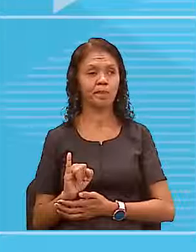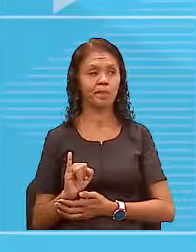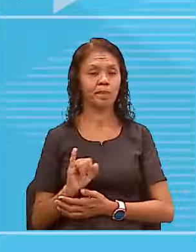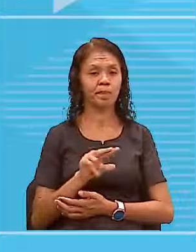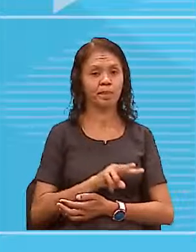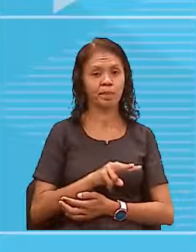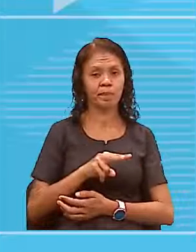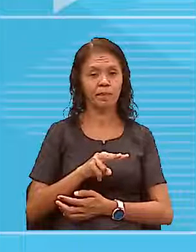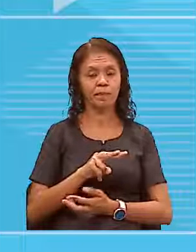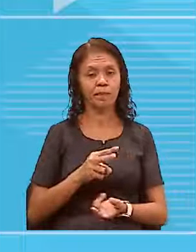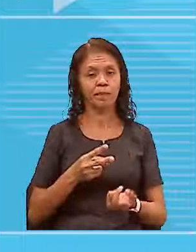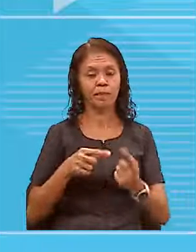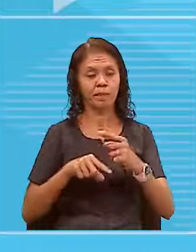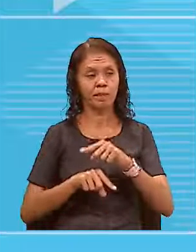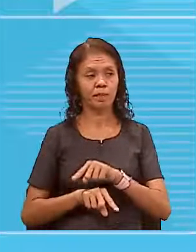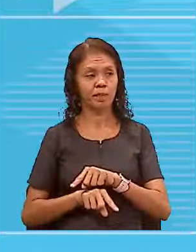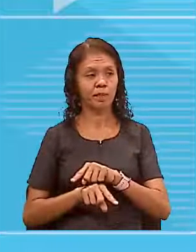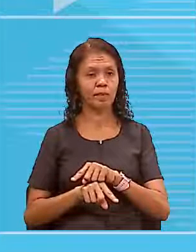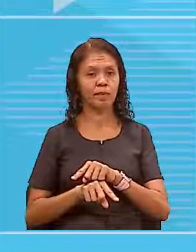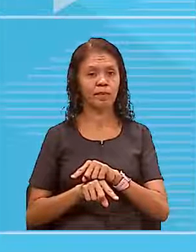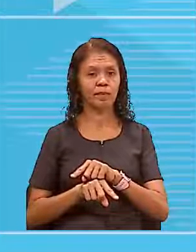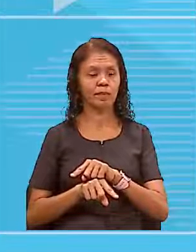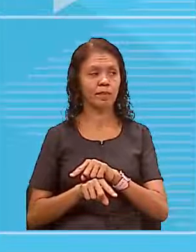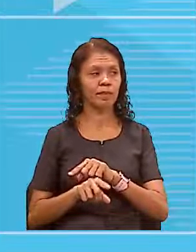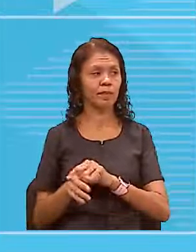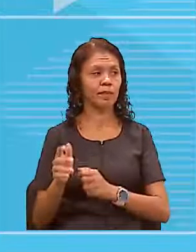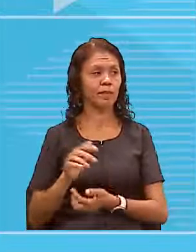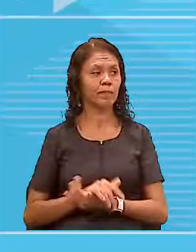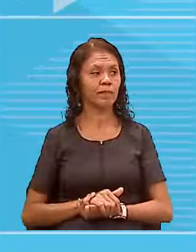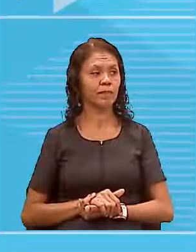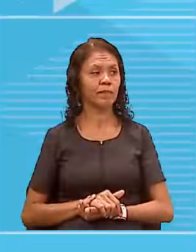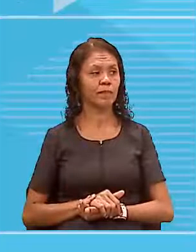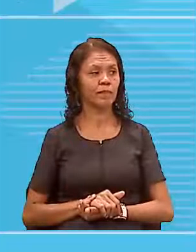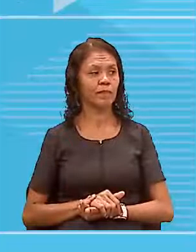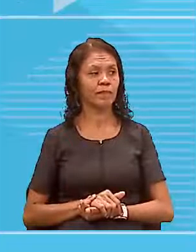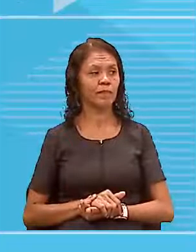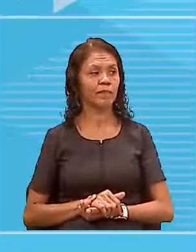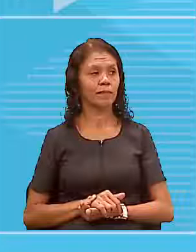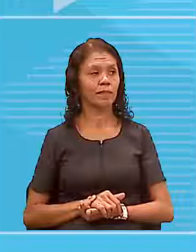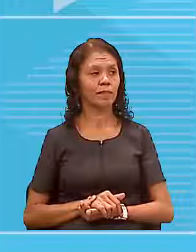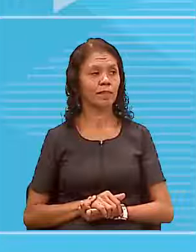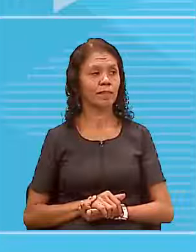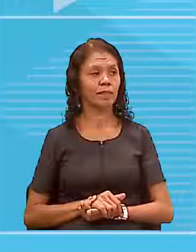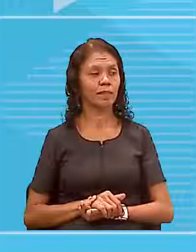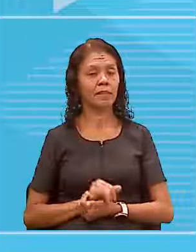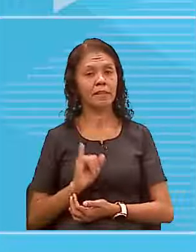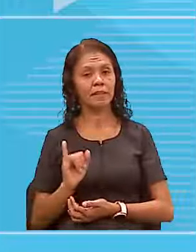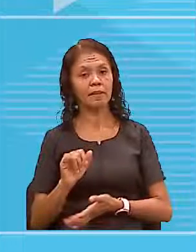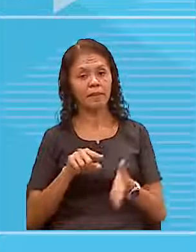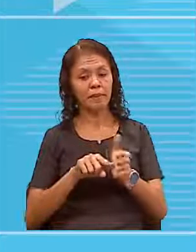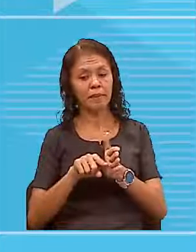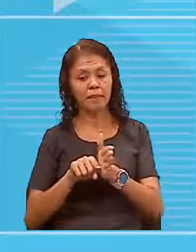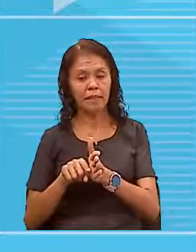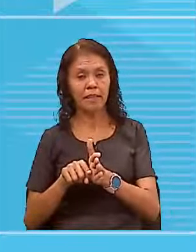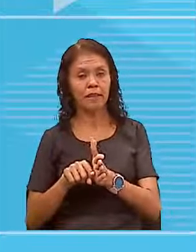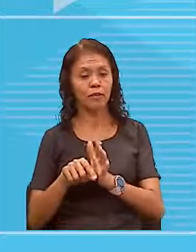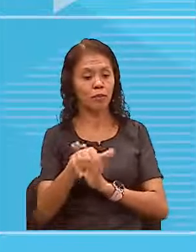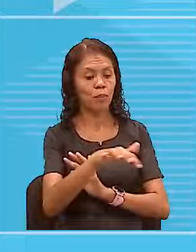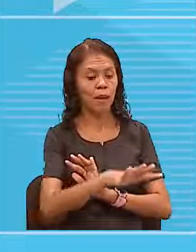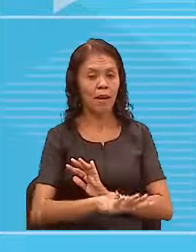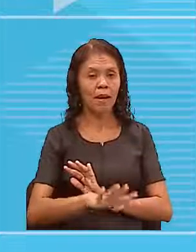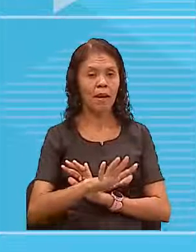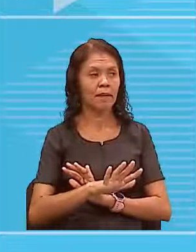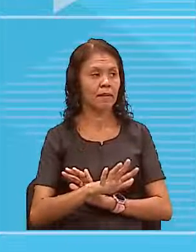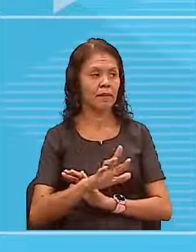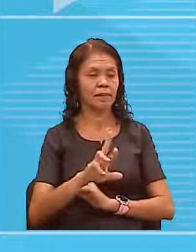investir numa região onde me mostrasse, na minha percepção, que o número